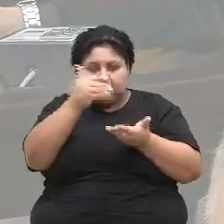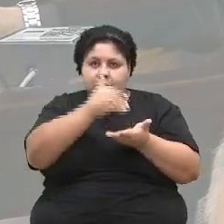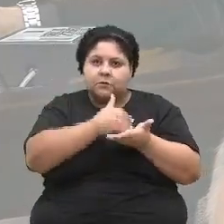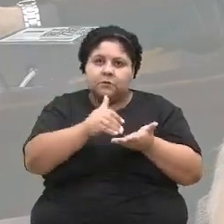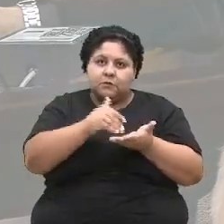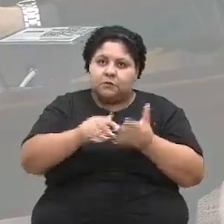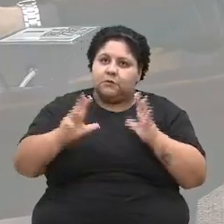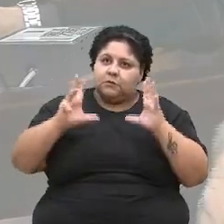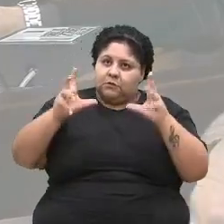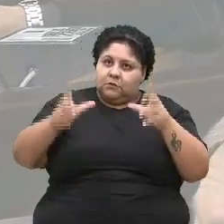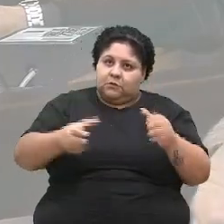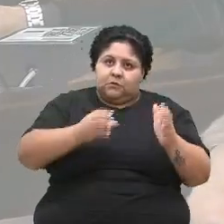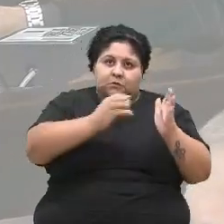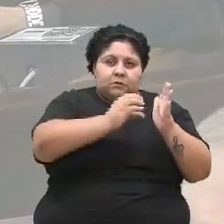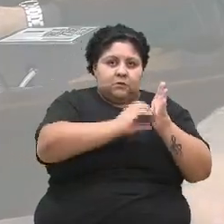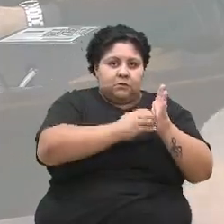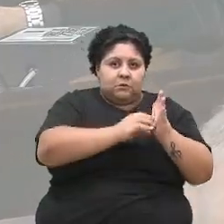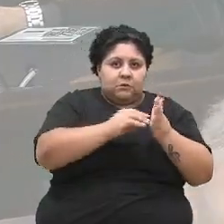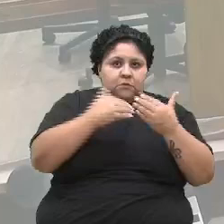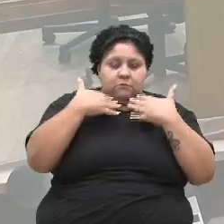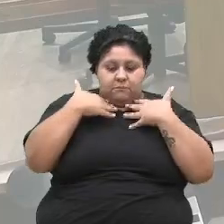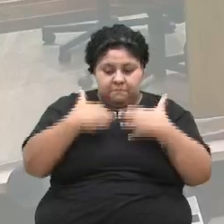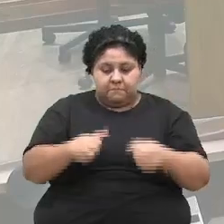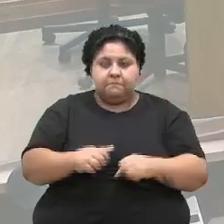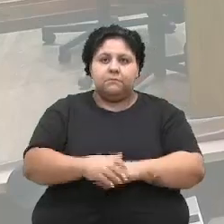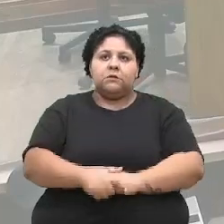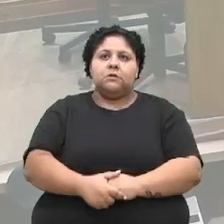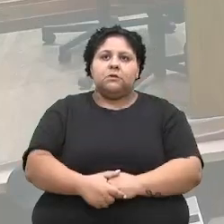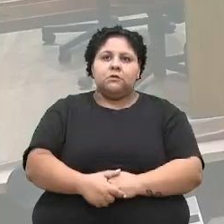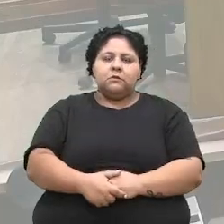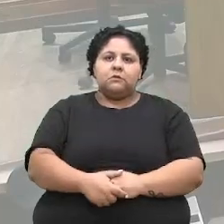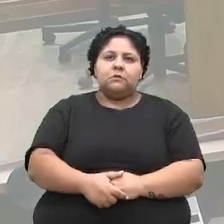e a todos os servidores da Secretaria. Obrigada, vereador.